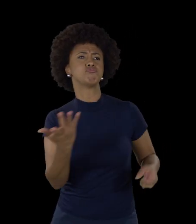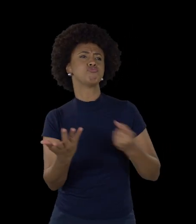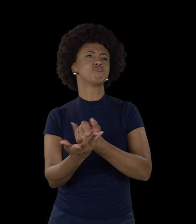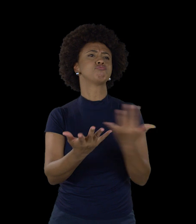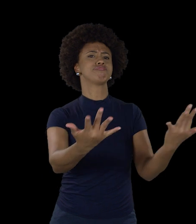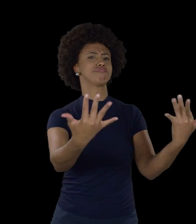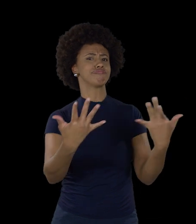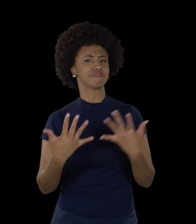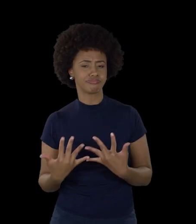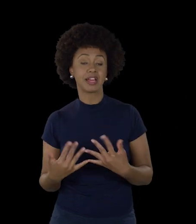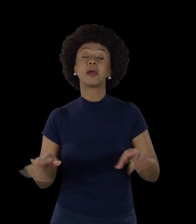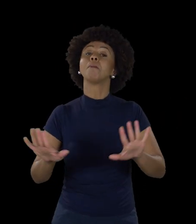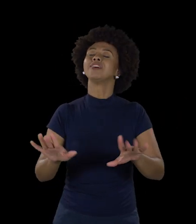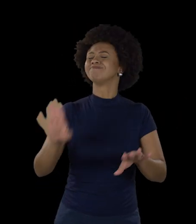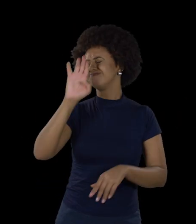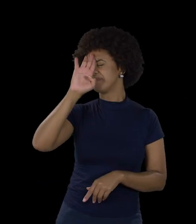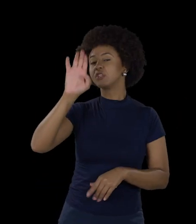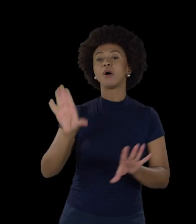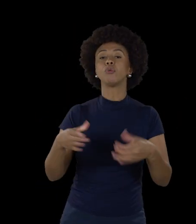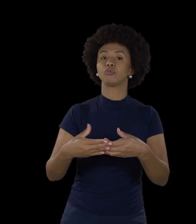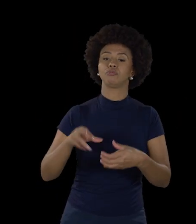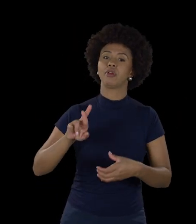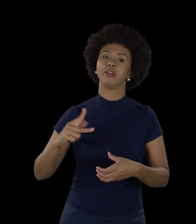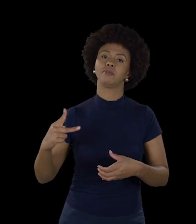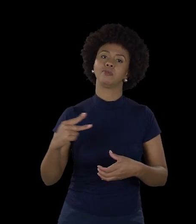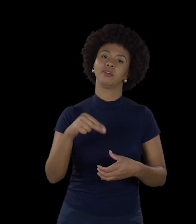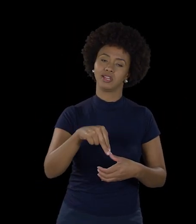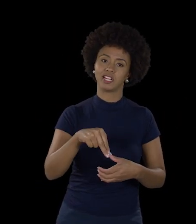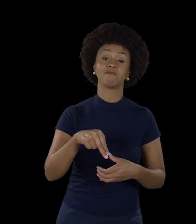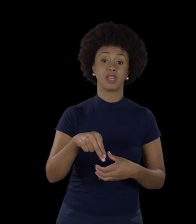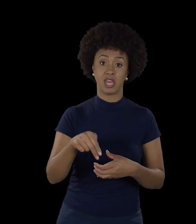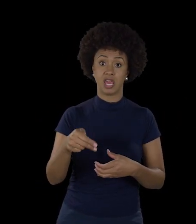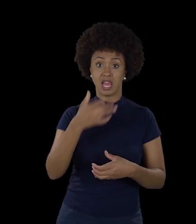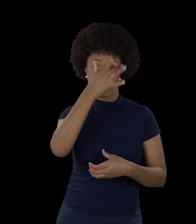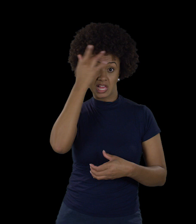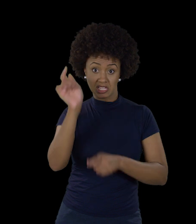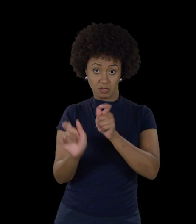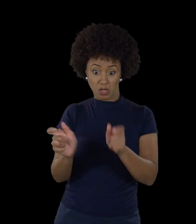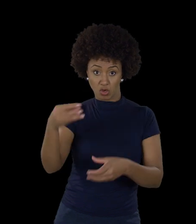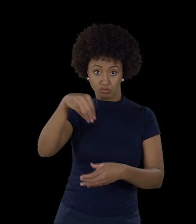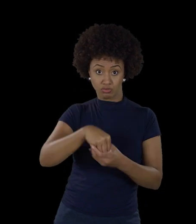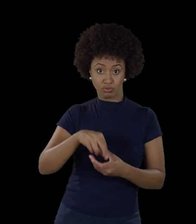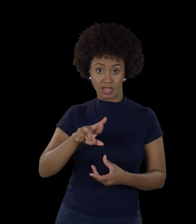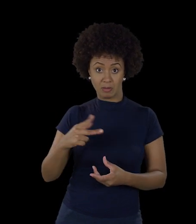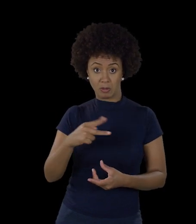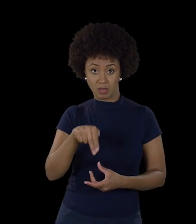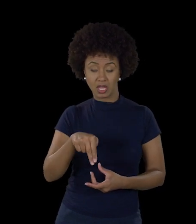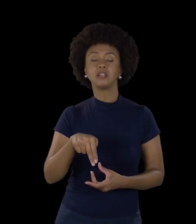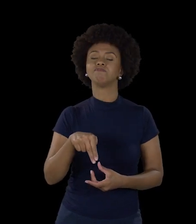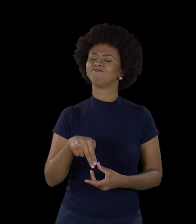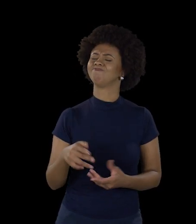os RPPnistas. Os RPPnistas são pessoas muito especiais que mantêm as suas reservas em